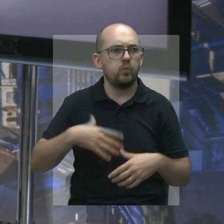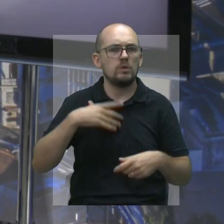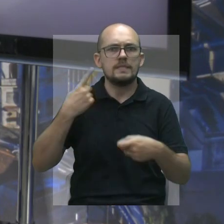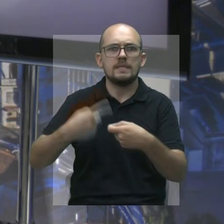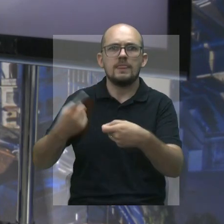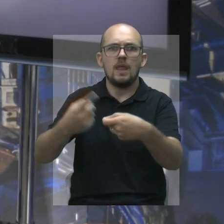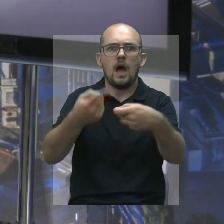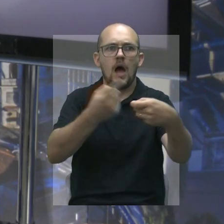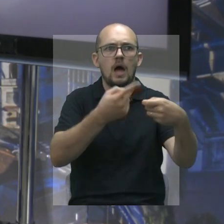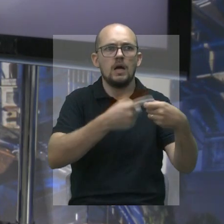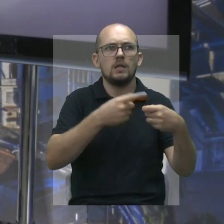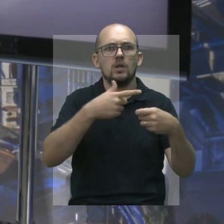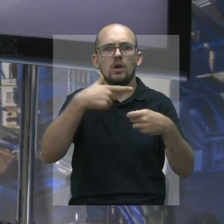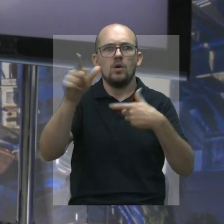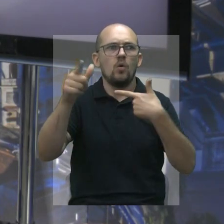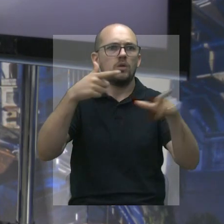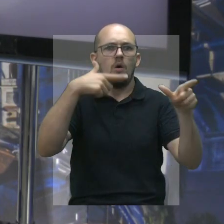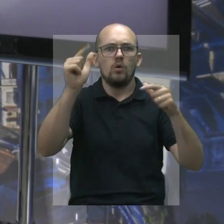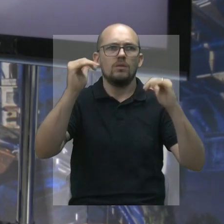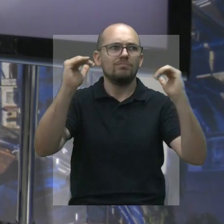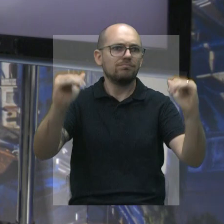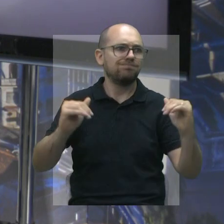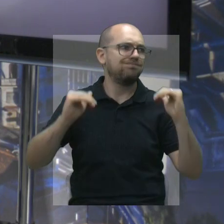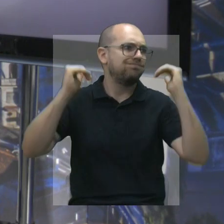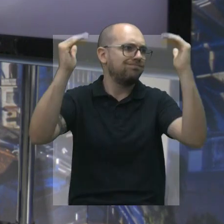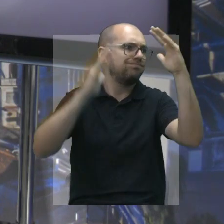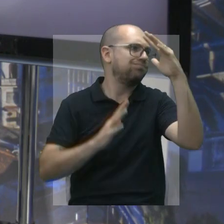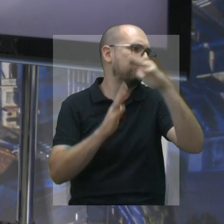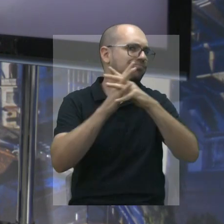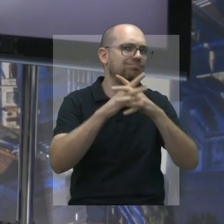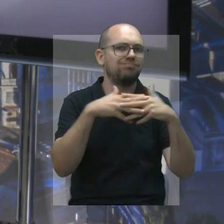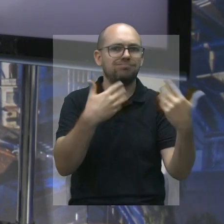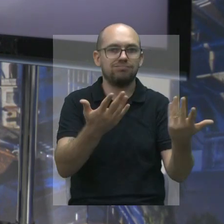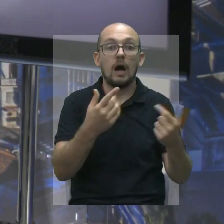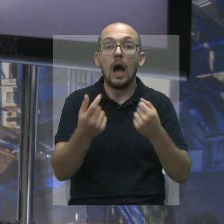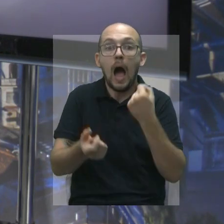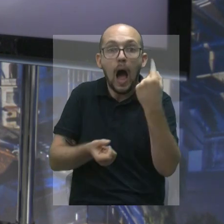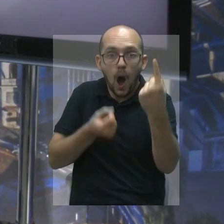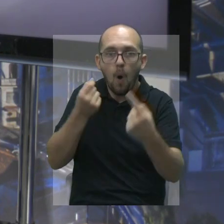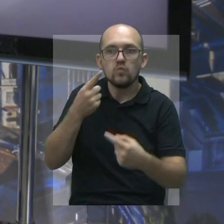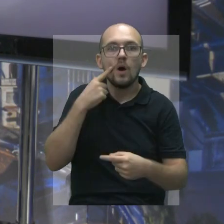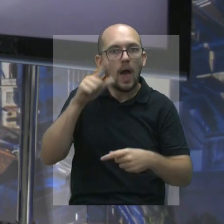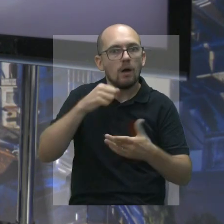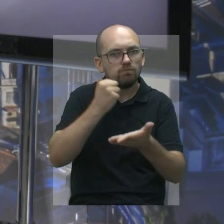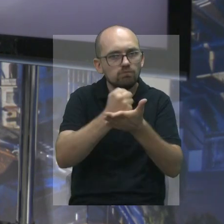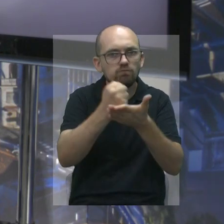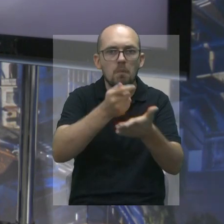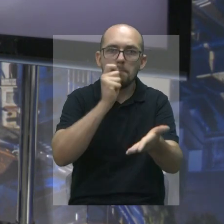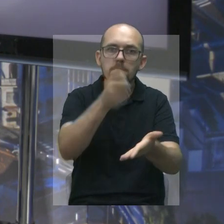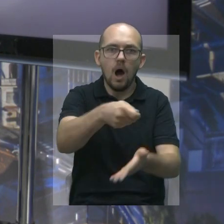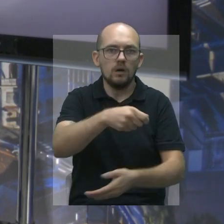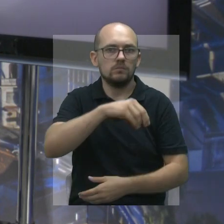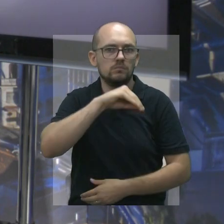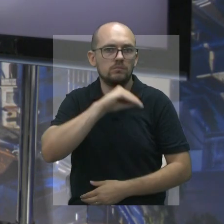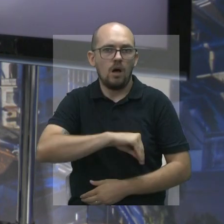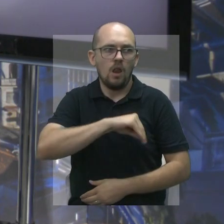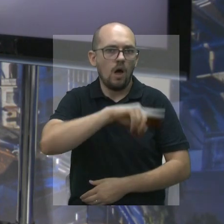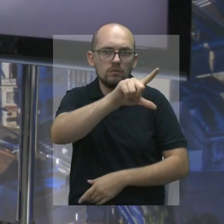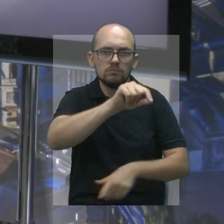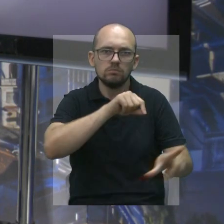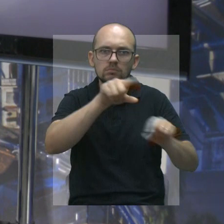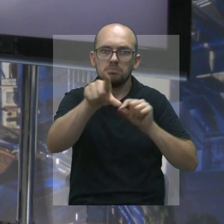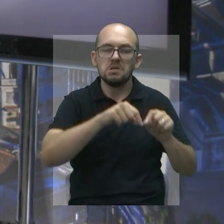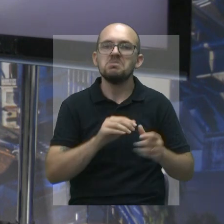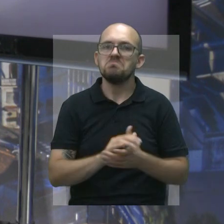cidades, com atletas de ponta, né? De cidades maiores. Muitos municípios acabam contratando os melhores atletas do país. Então, os